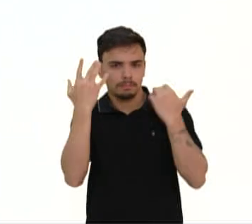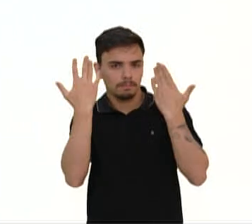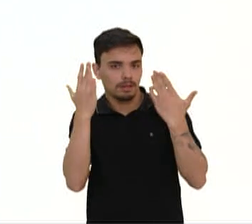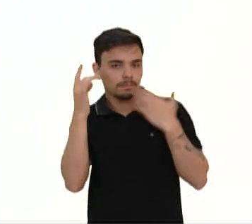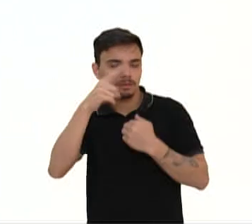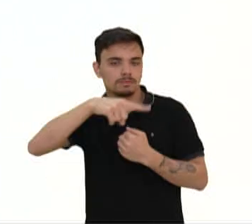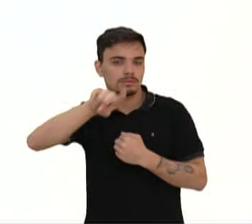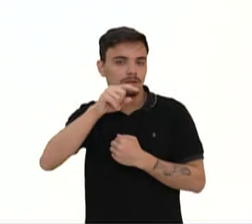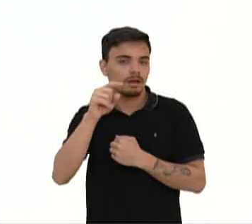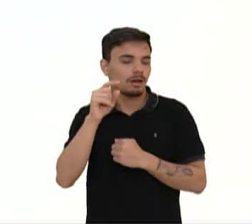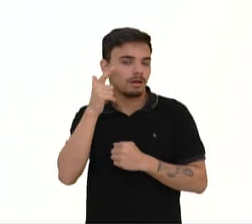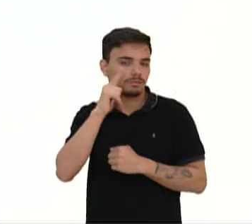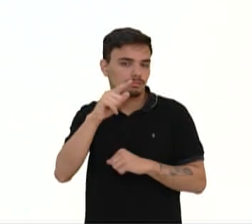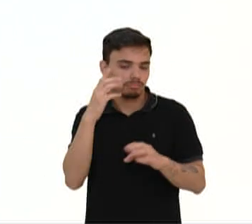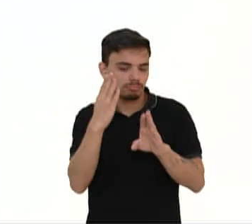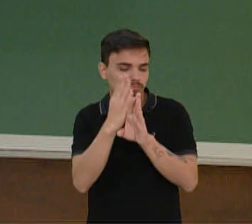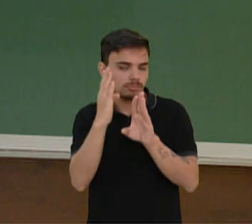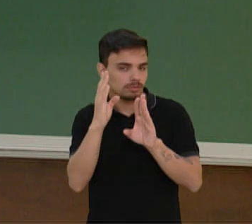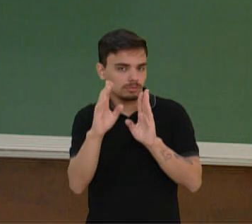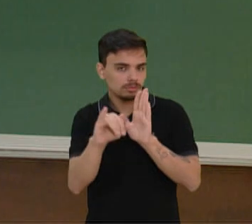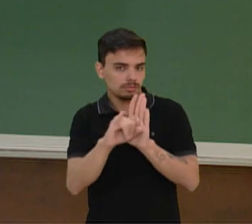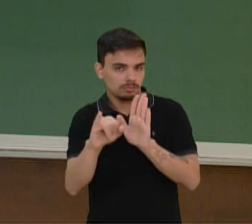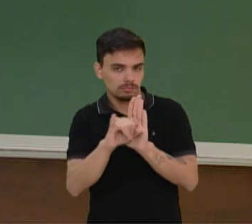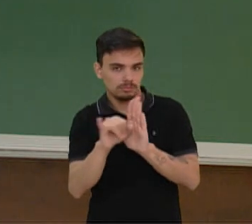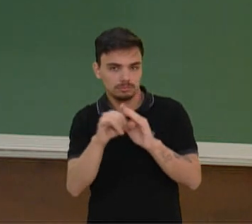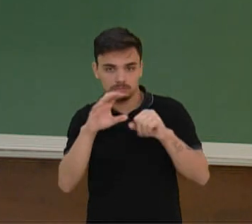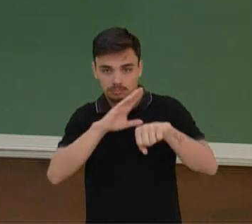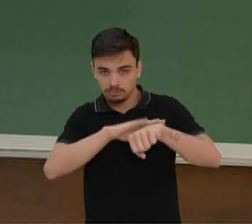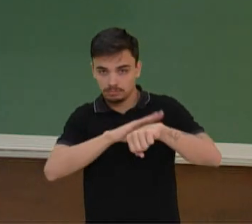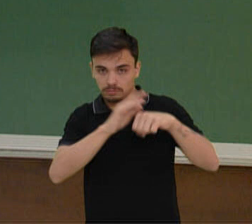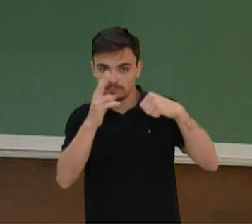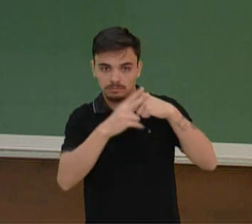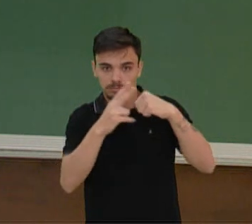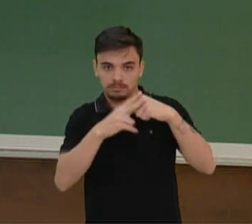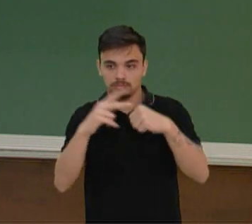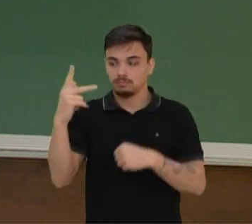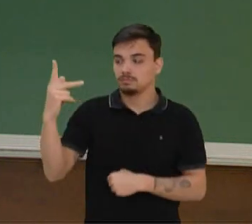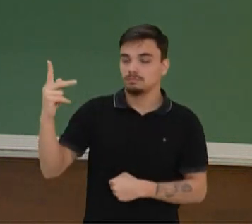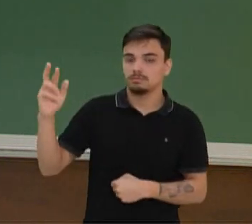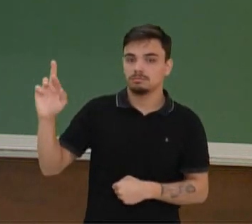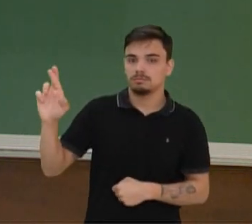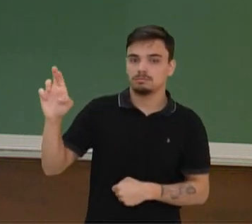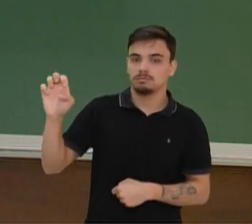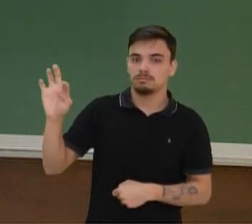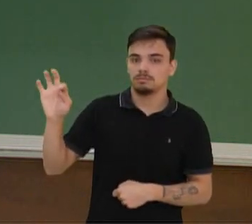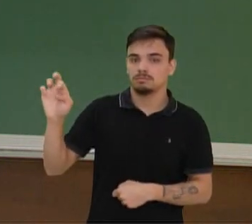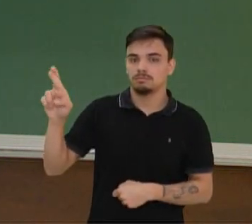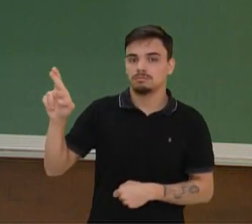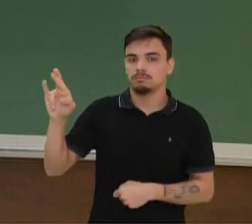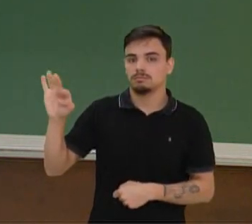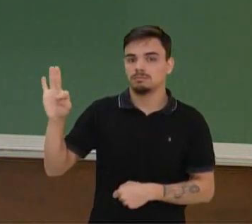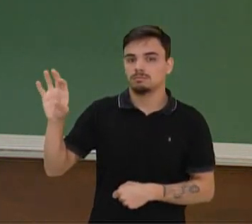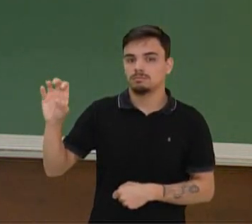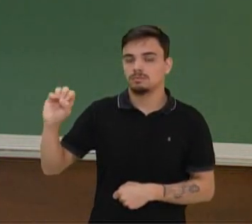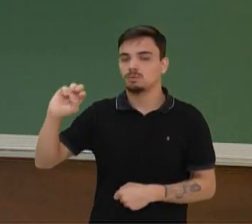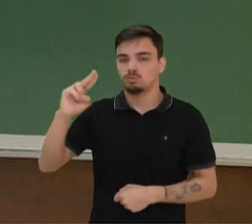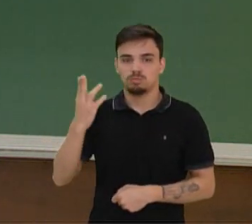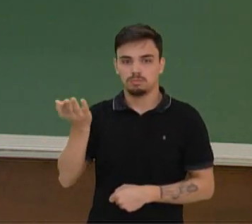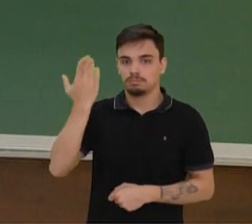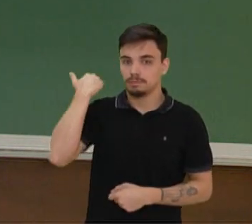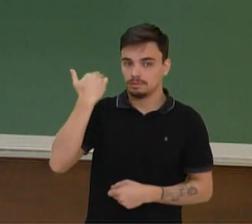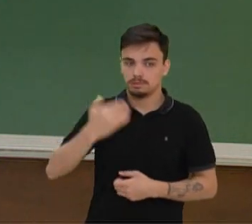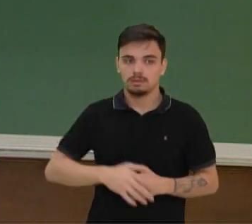para quem conseguiu identificar o tempo verbal do pretérito. Algo que já